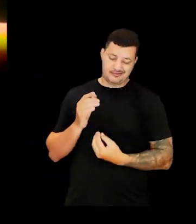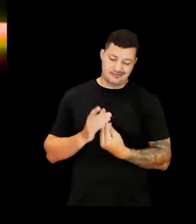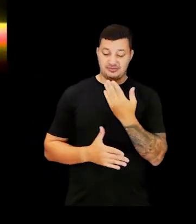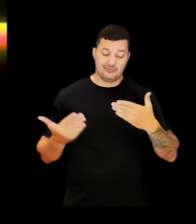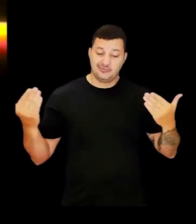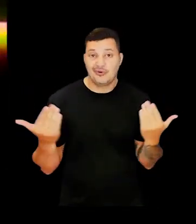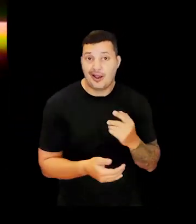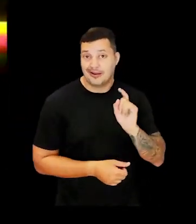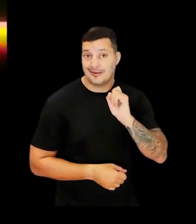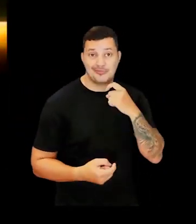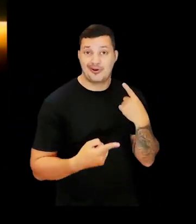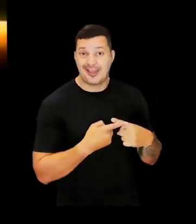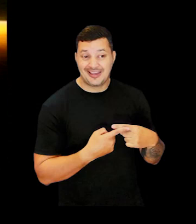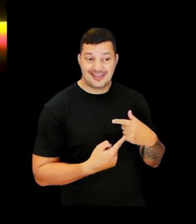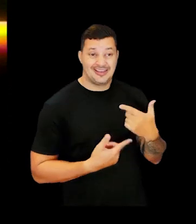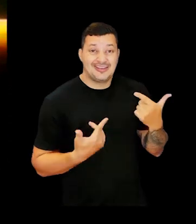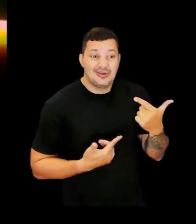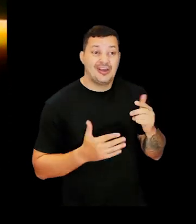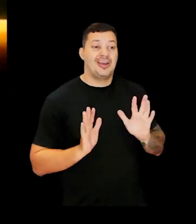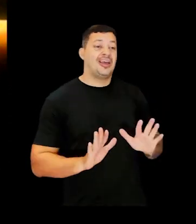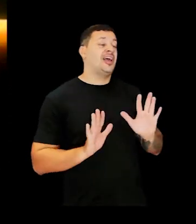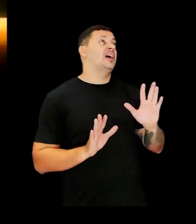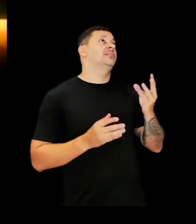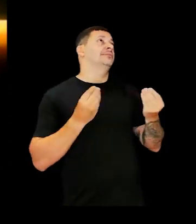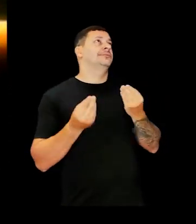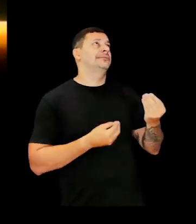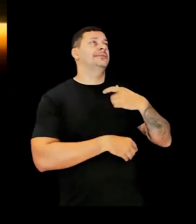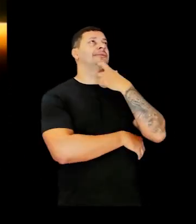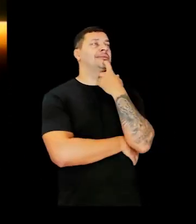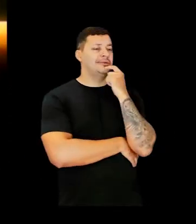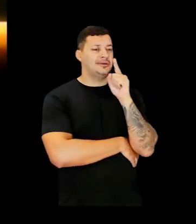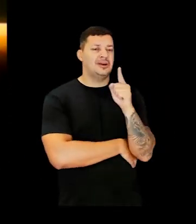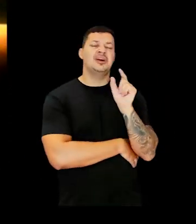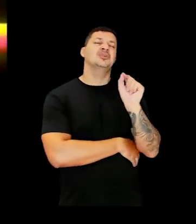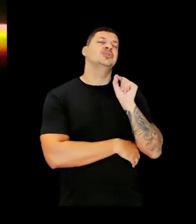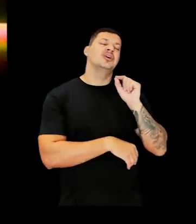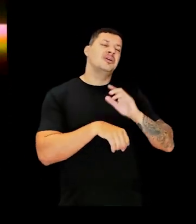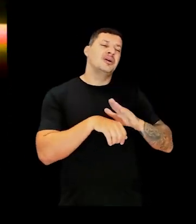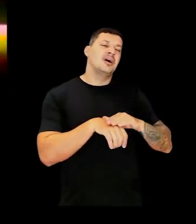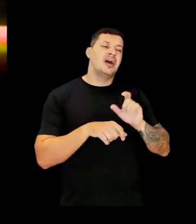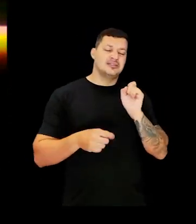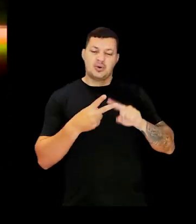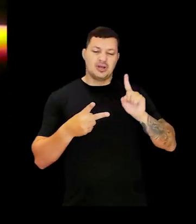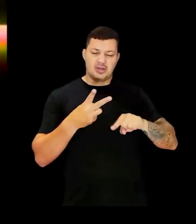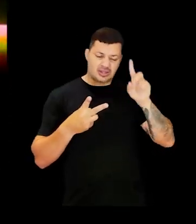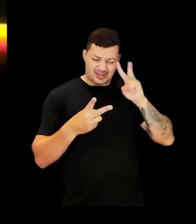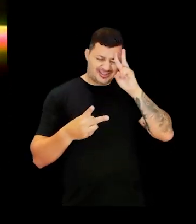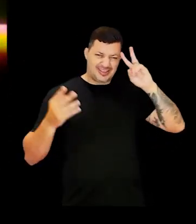de comparecer nessa hora, na última segunda-feira, teria gostado de fiéis para esse grande apoio. Isso em